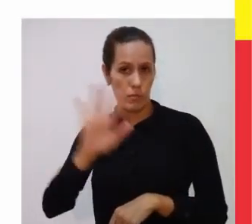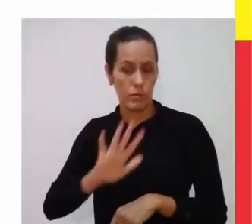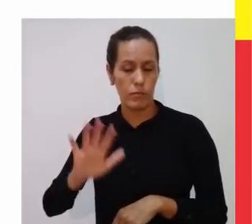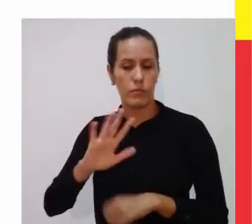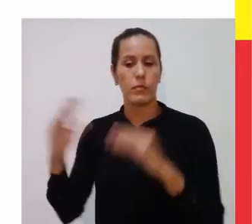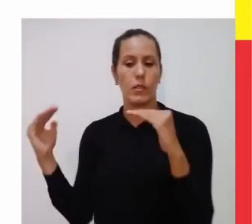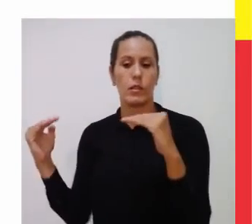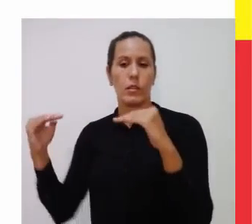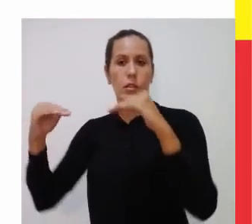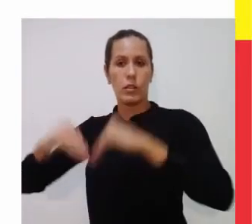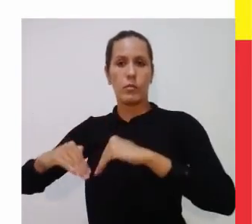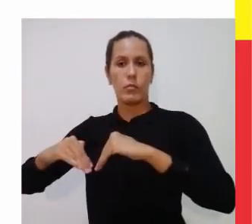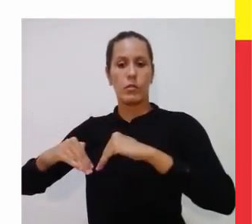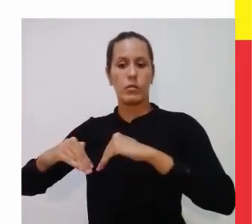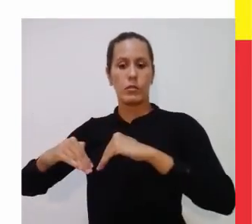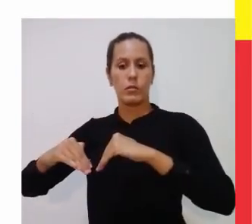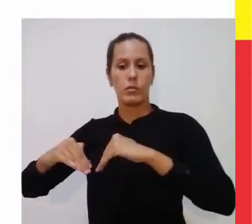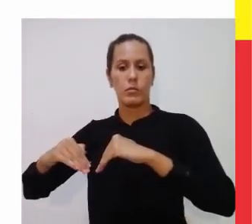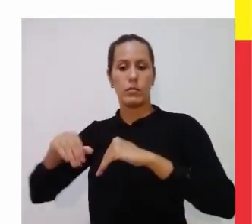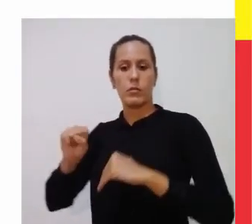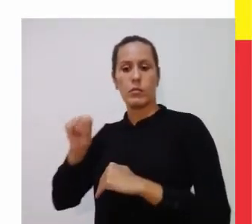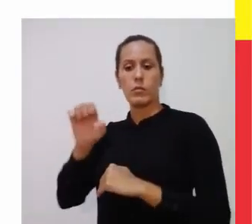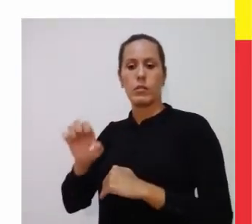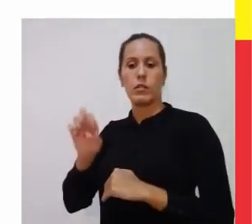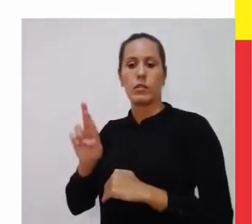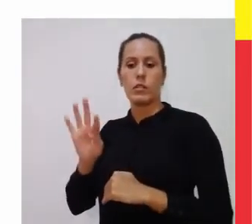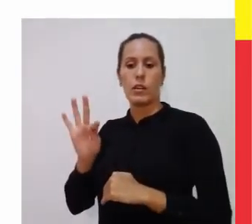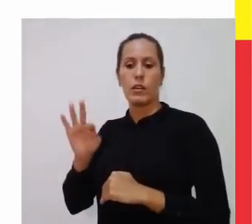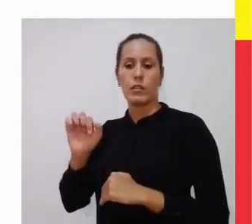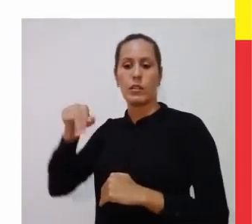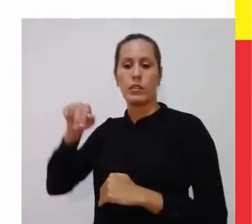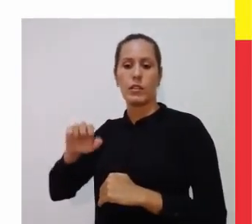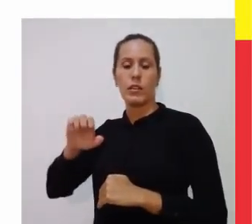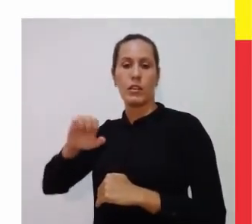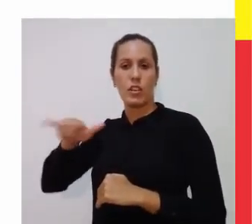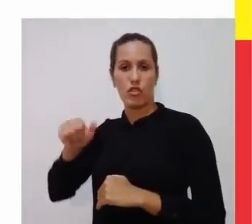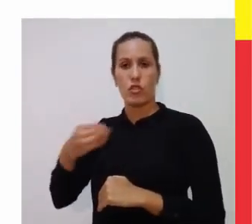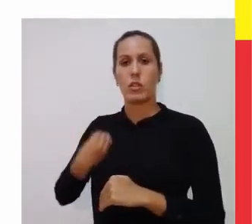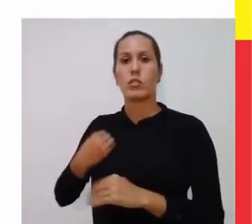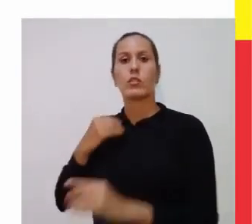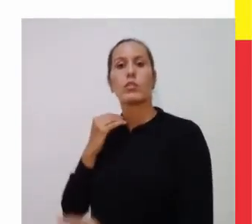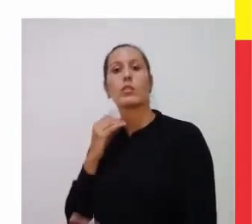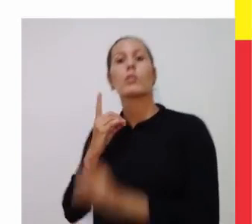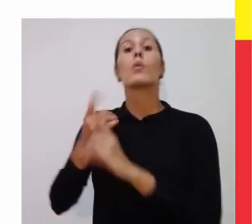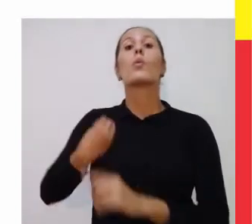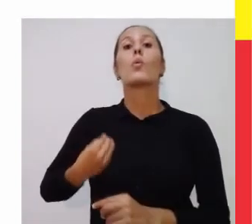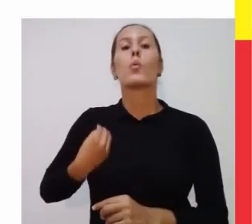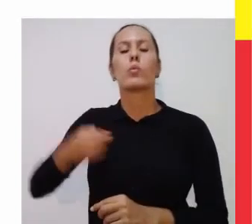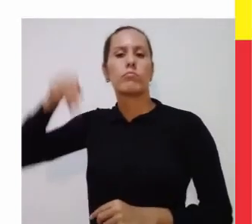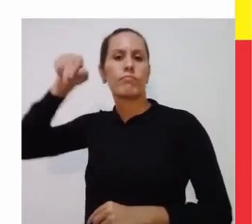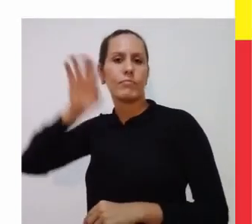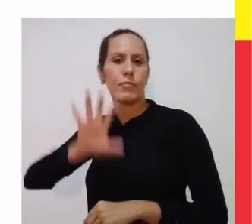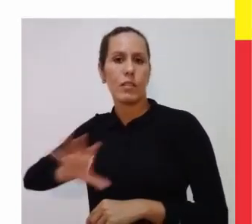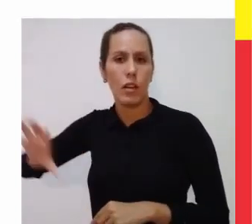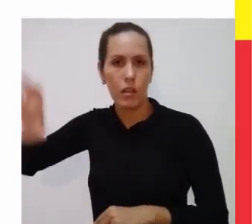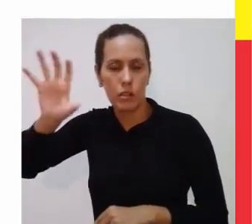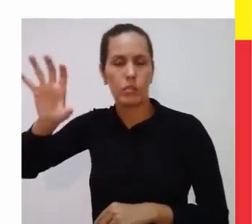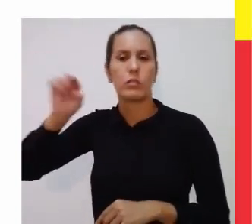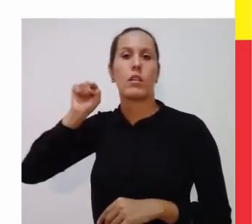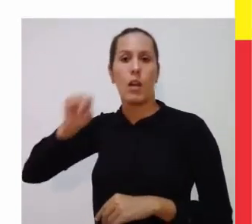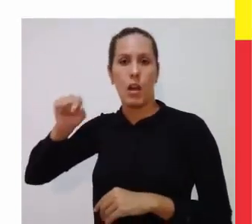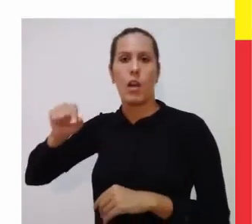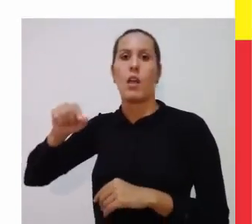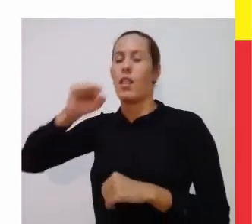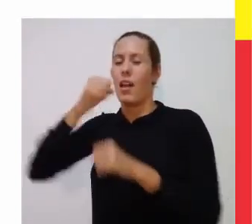na tela, tá? Depressão sertaneja, vai ser uma área de depressão que a gente vai encontrar aqui no Nordeste, tá? O Nordeste é